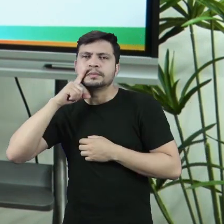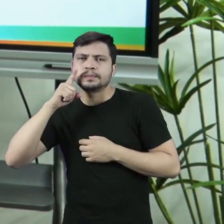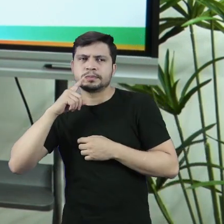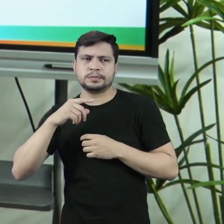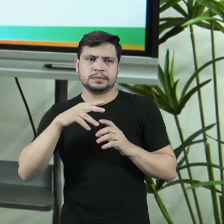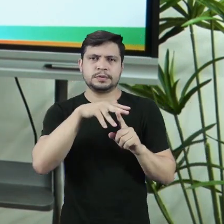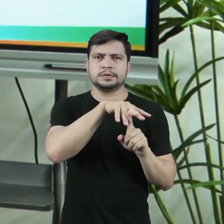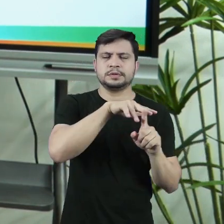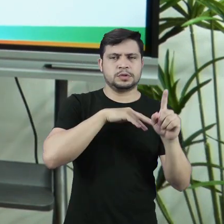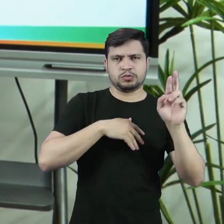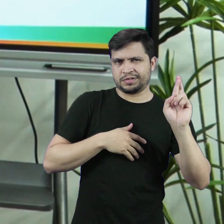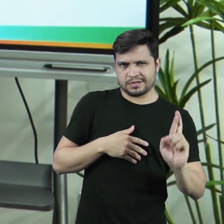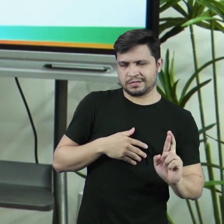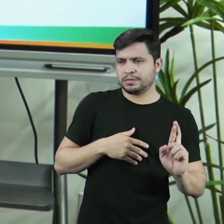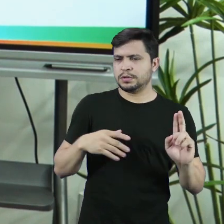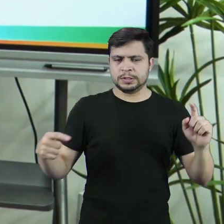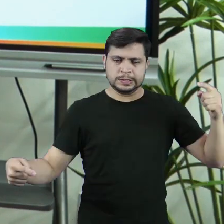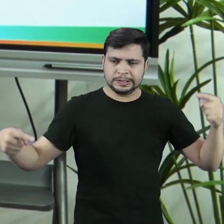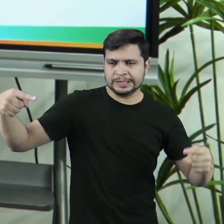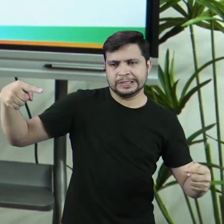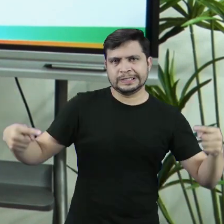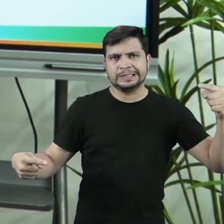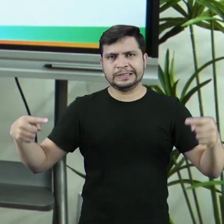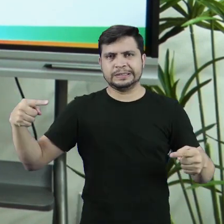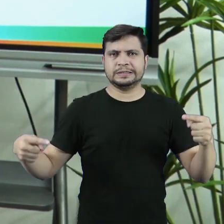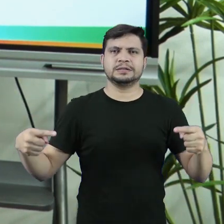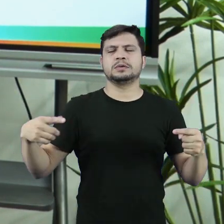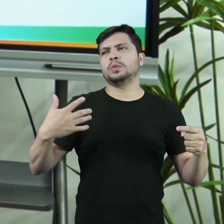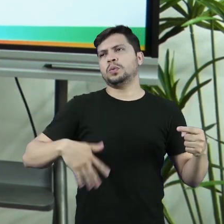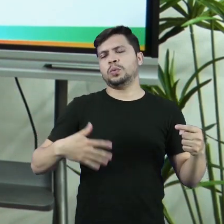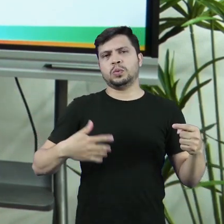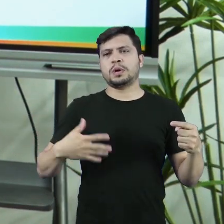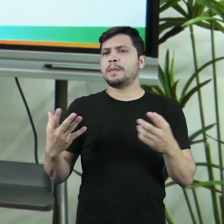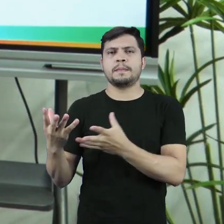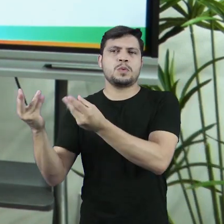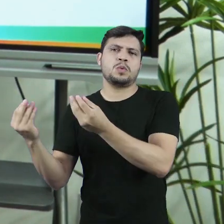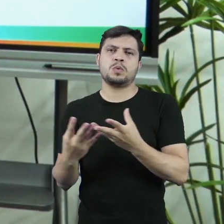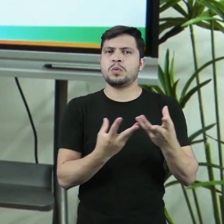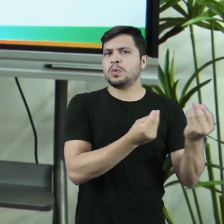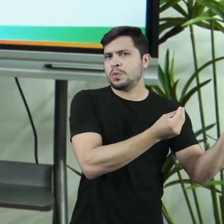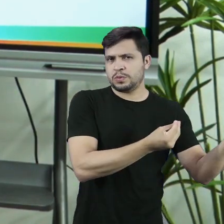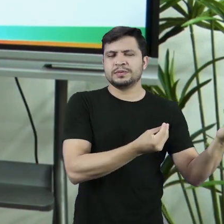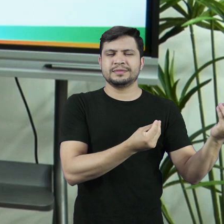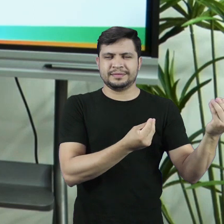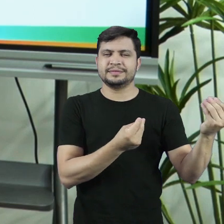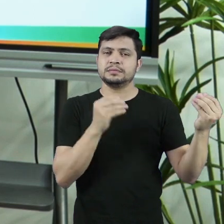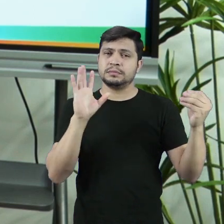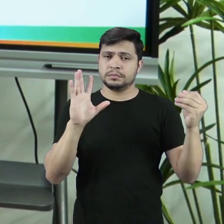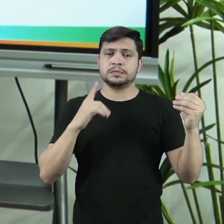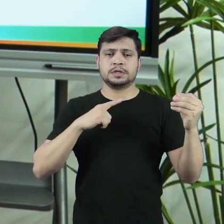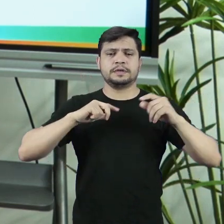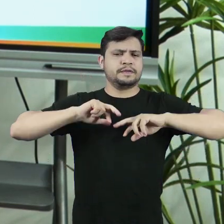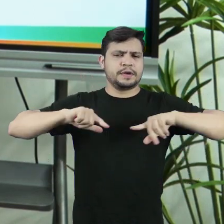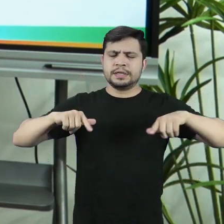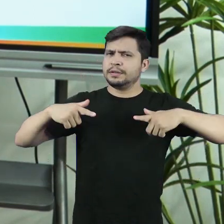pau ímpar que teve no mundo, de um lado tinha um americano e de outro lado tinha um soviético. Das várias guerras que aconteceram, nós poderíamos falar